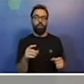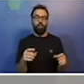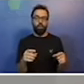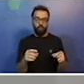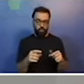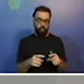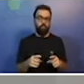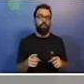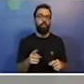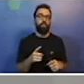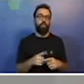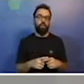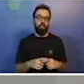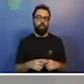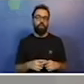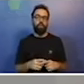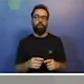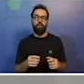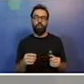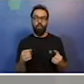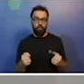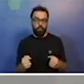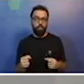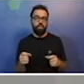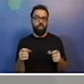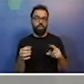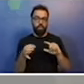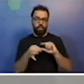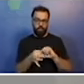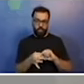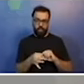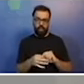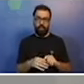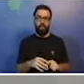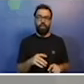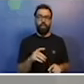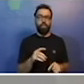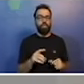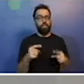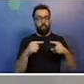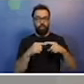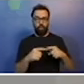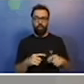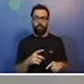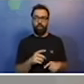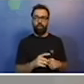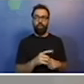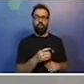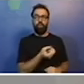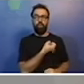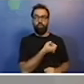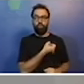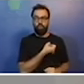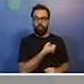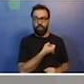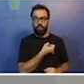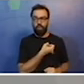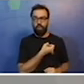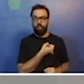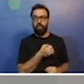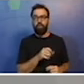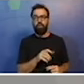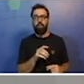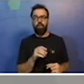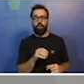concorda geralmente com o termo que está no plural. Então, olha lá. Primeiro, predicativo é o que